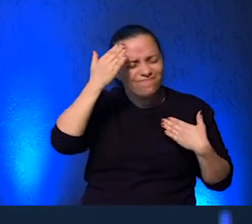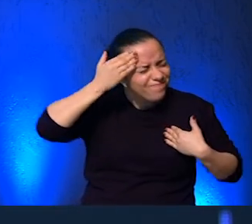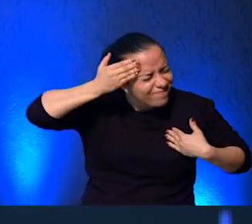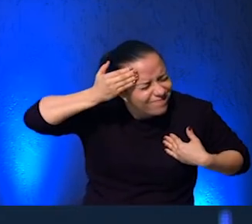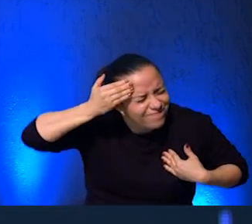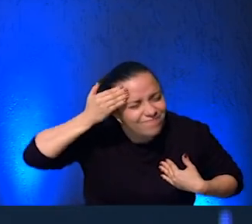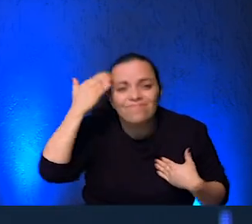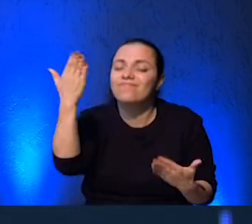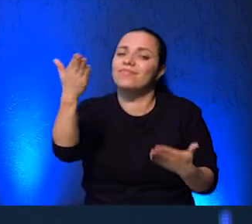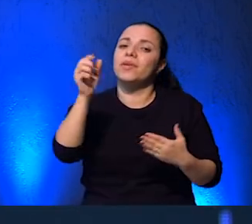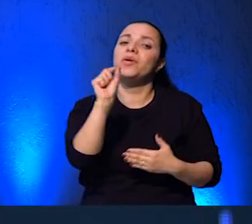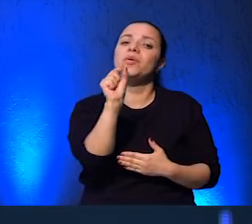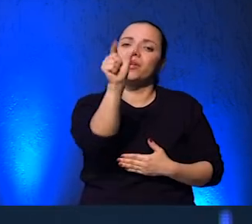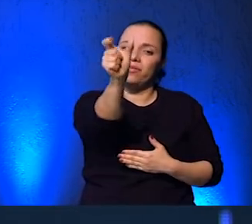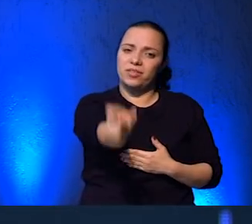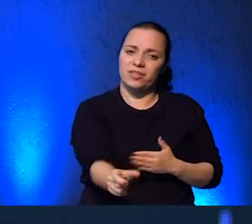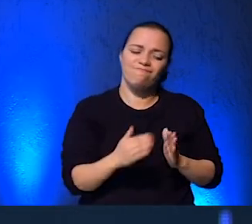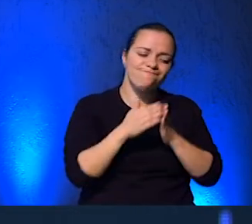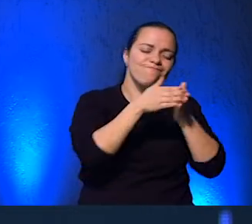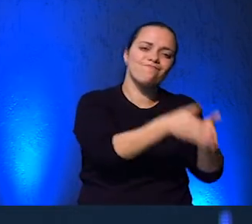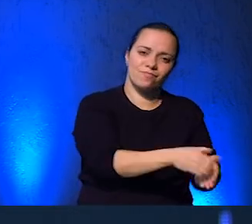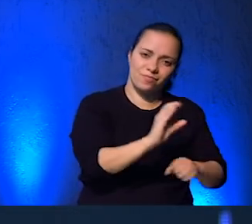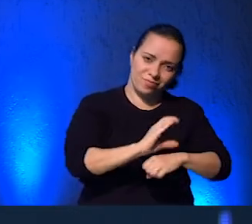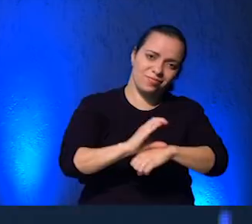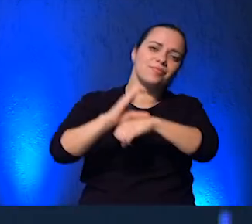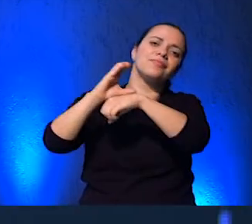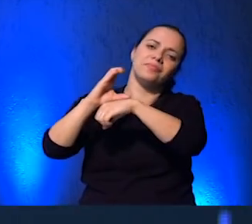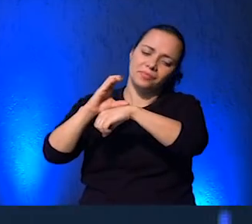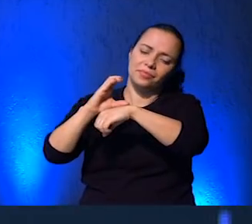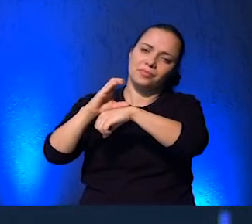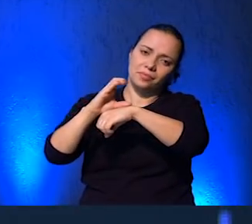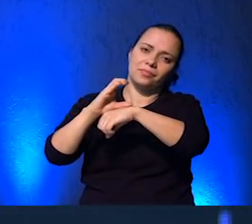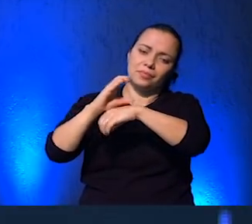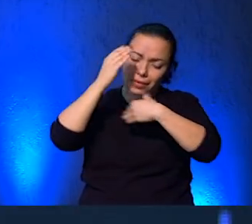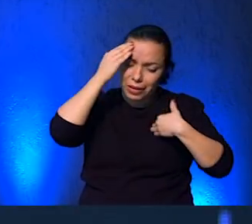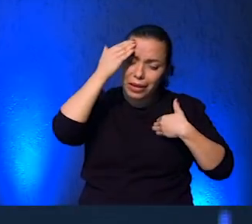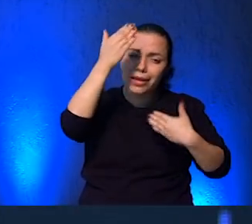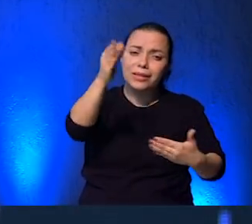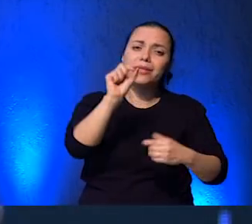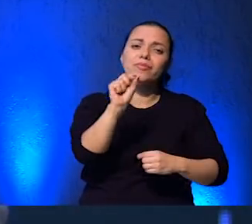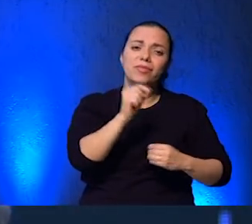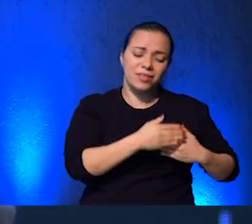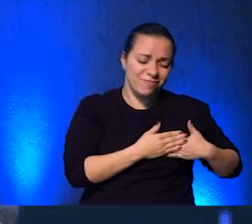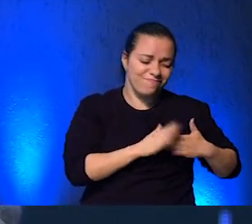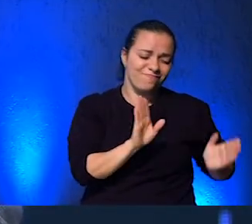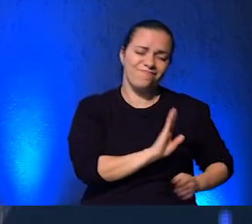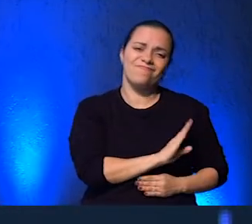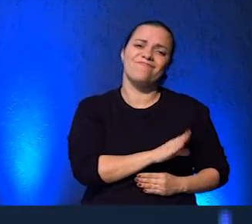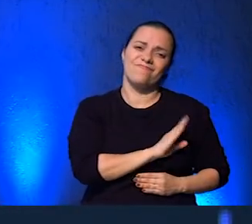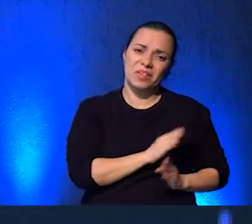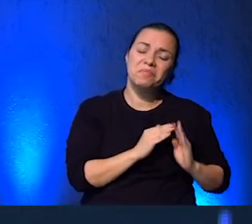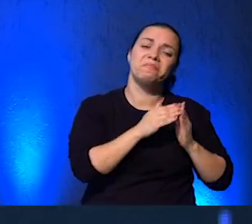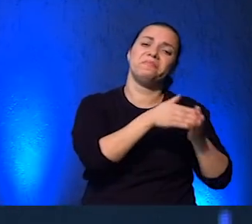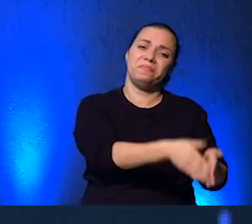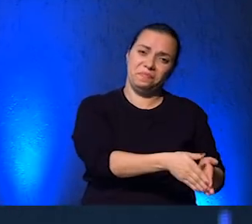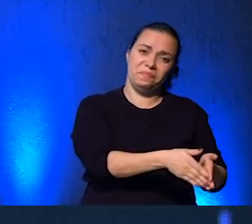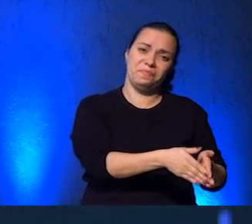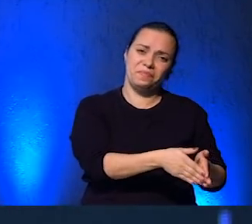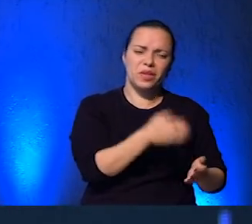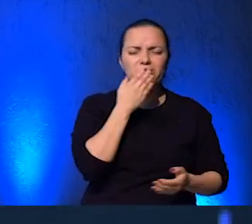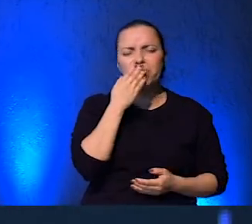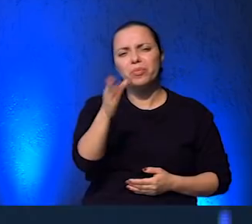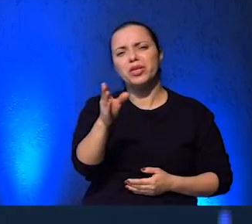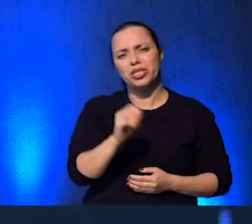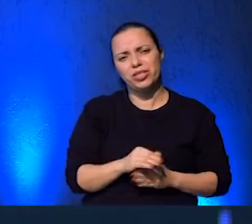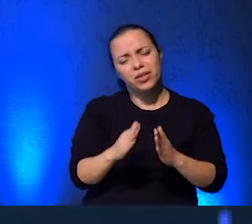deste culto dessa reunião quero agradecer por você ter aberto o seu coração para participar eu quero pedir de